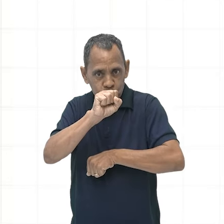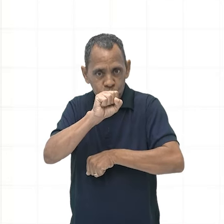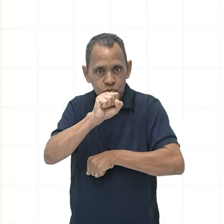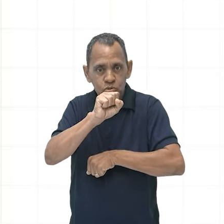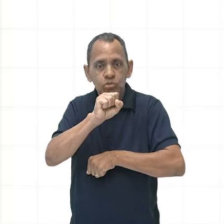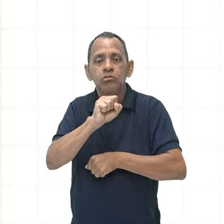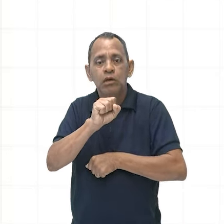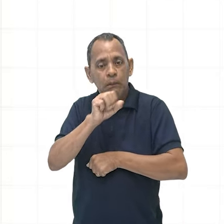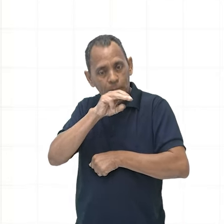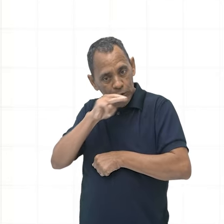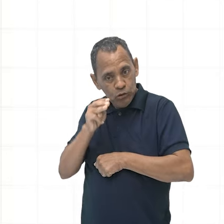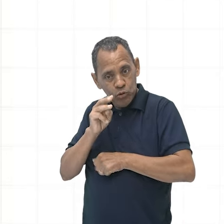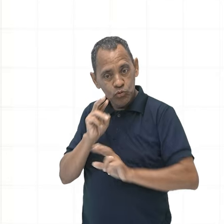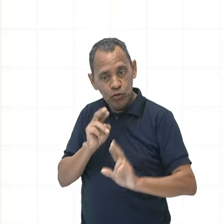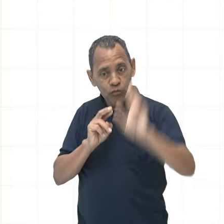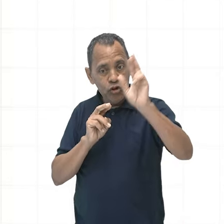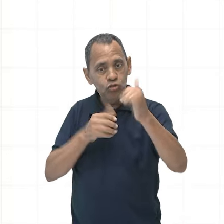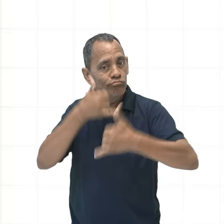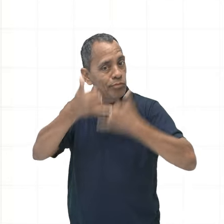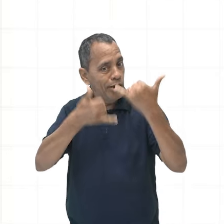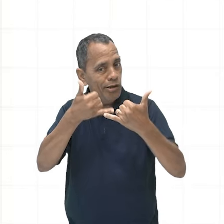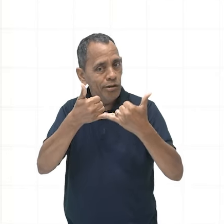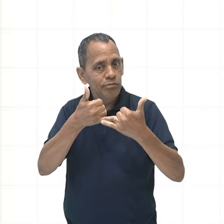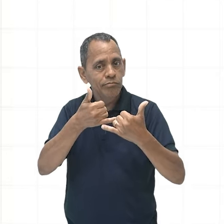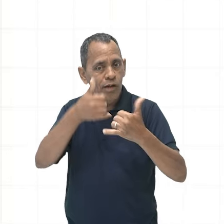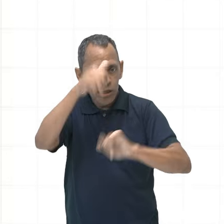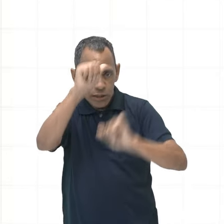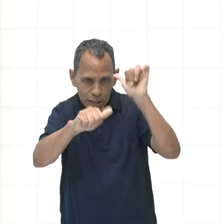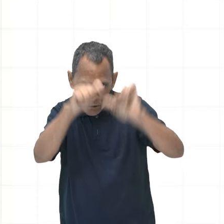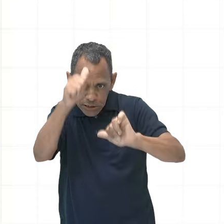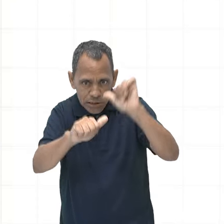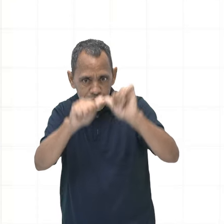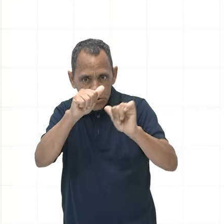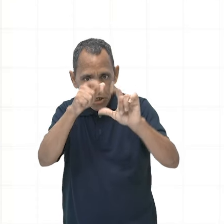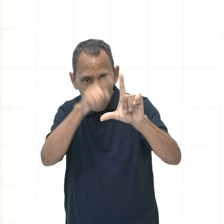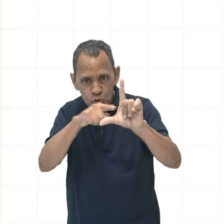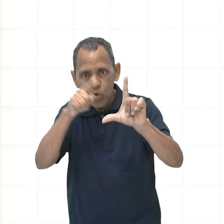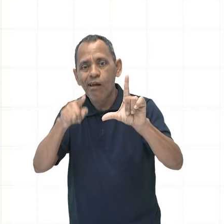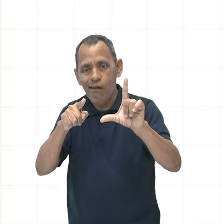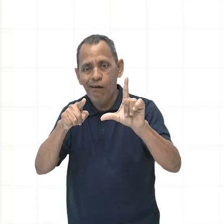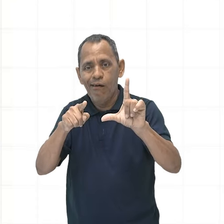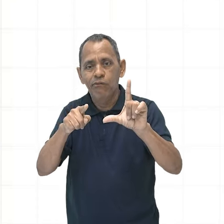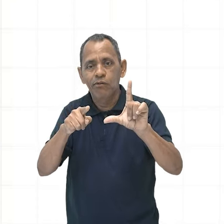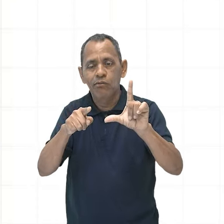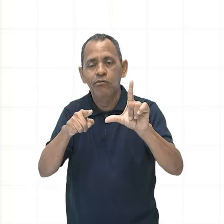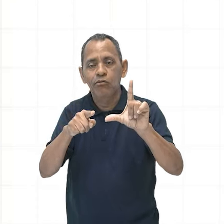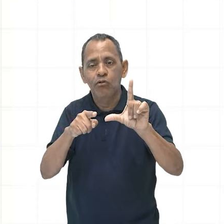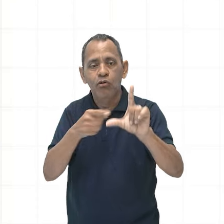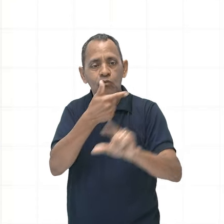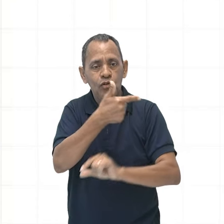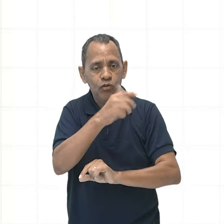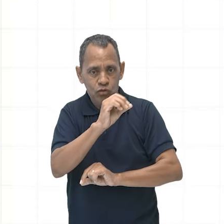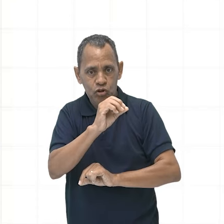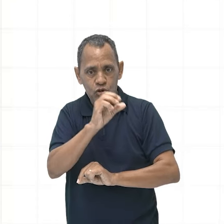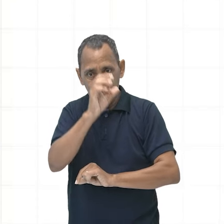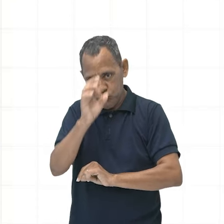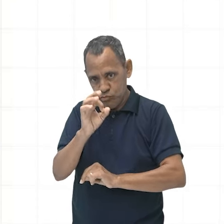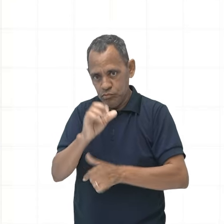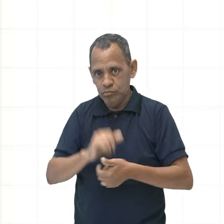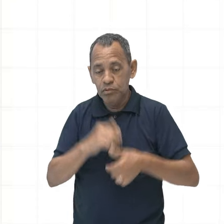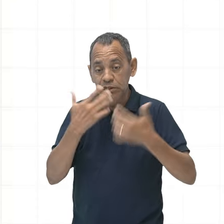só referente a brinquedos, né? Analisando o gráfico de 20%. Então,